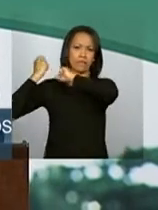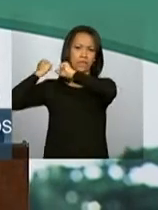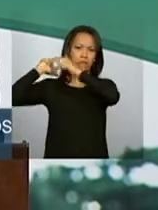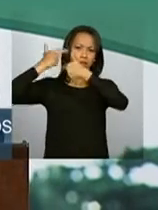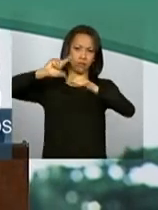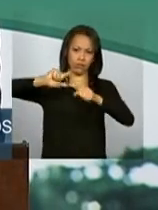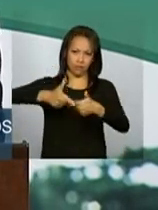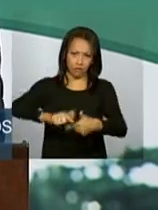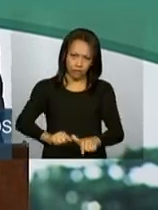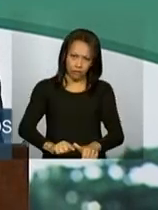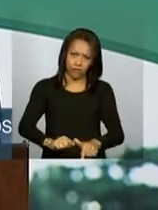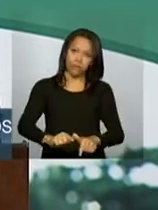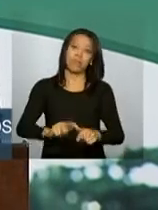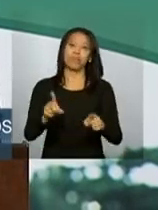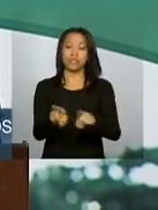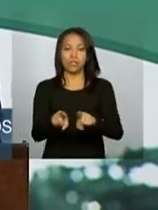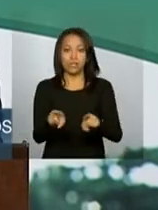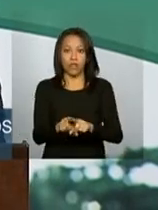privataria e o estatismo.